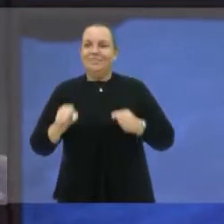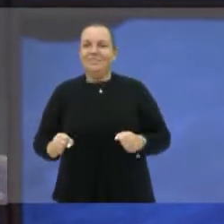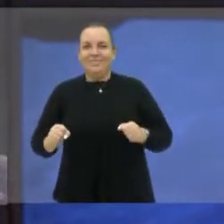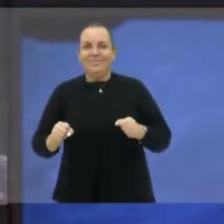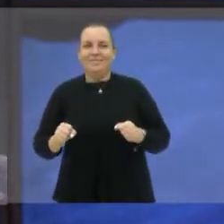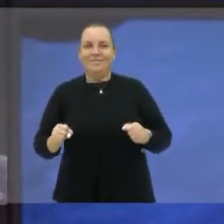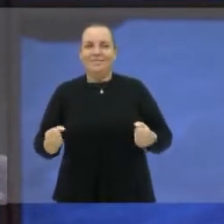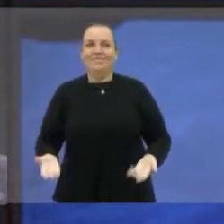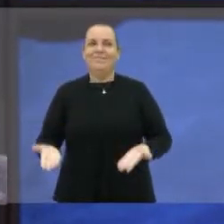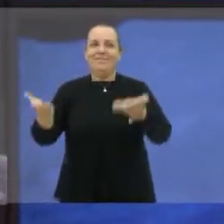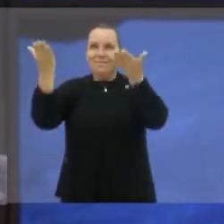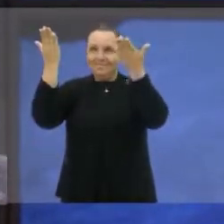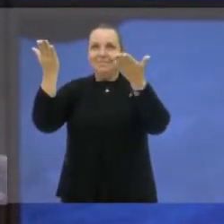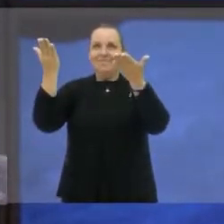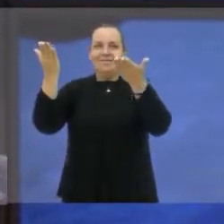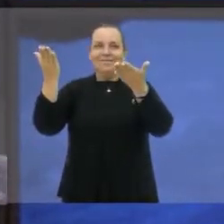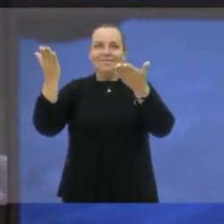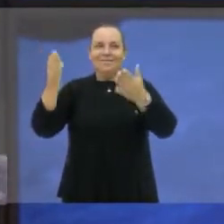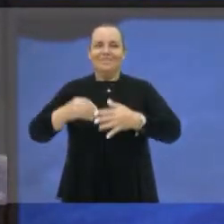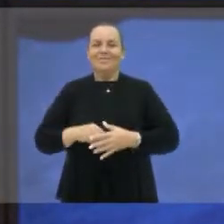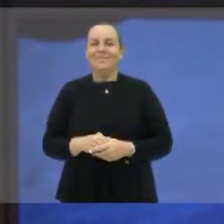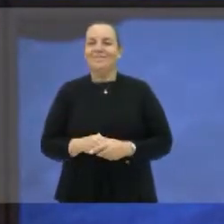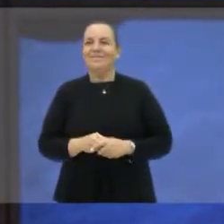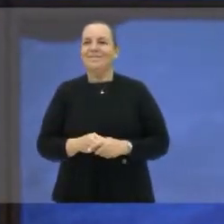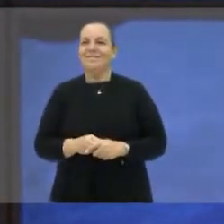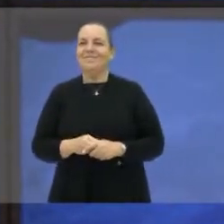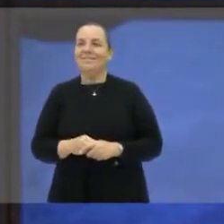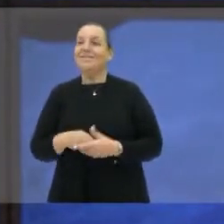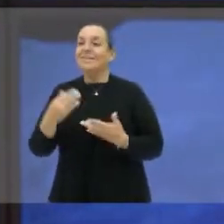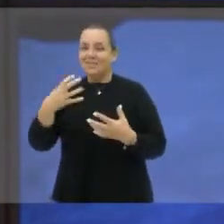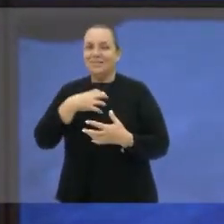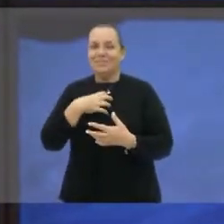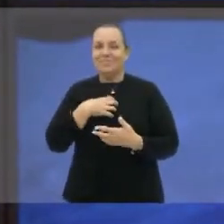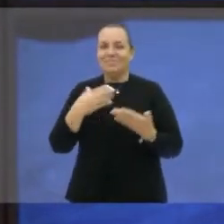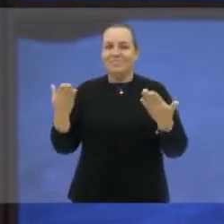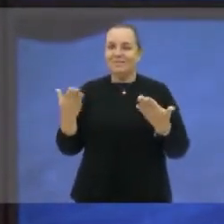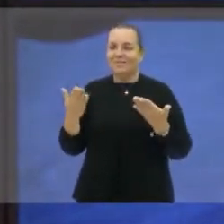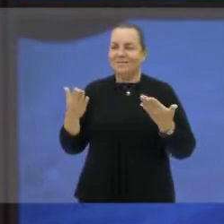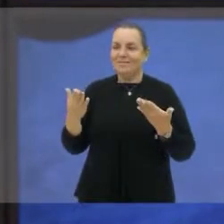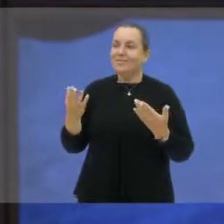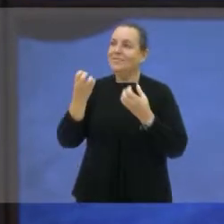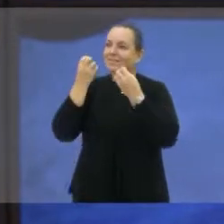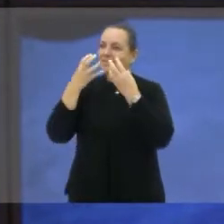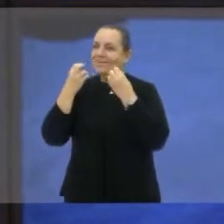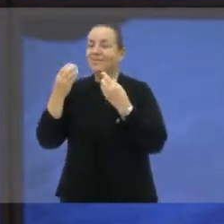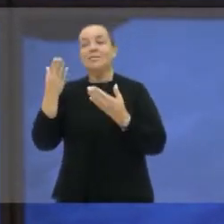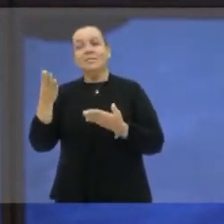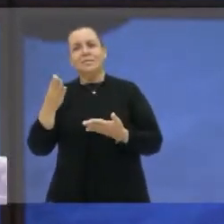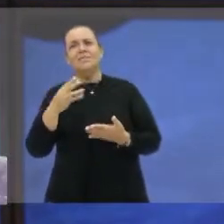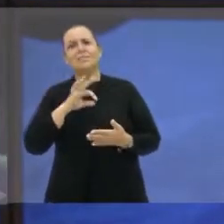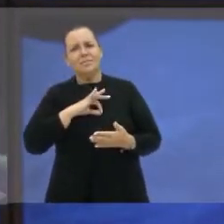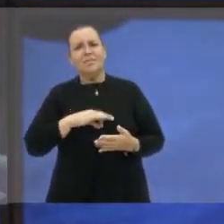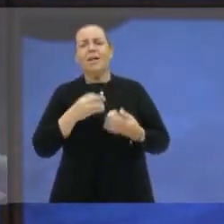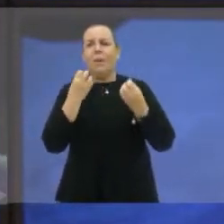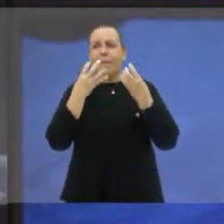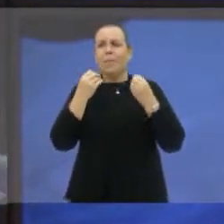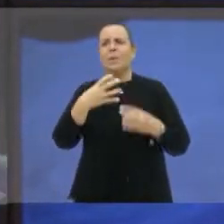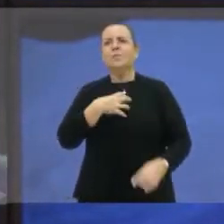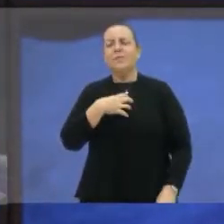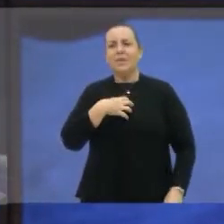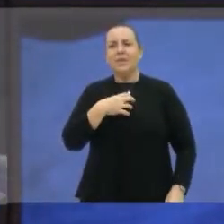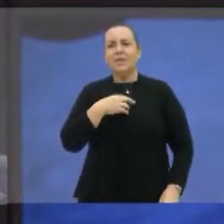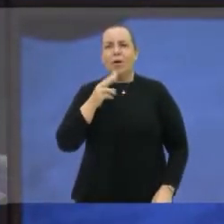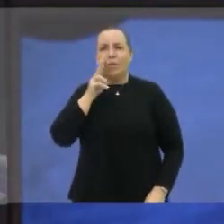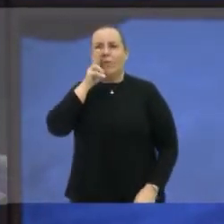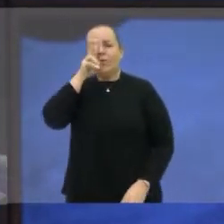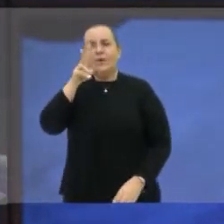alto. É isso que você está sentindo agora. Que bom. E você diz, Padre Kleber Leandro, como é bom sentir a